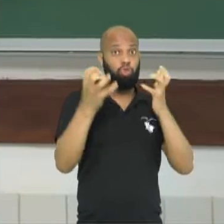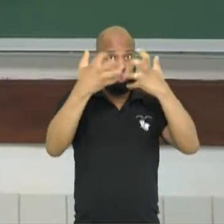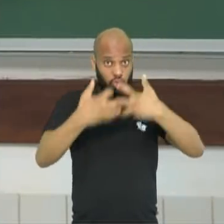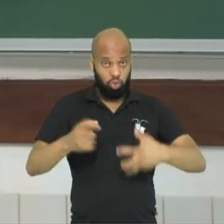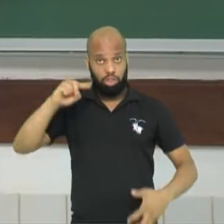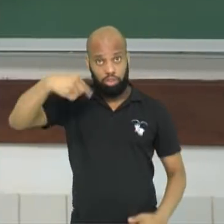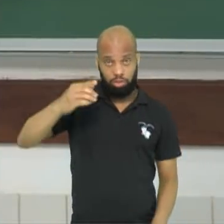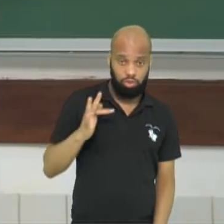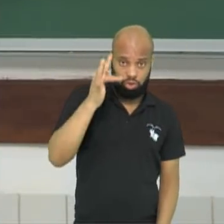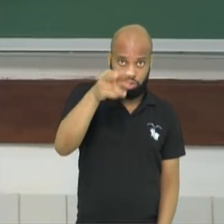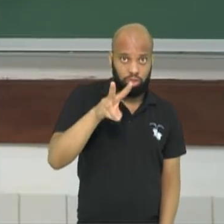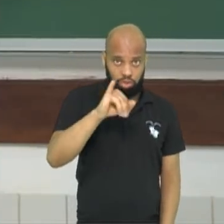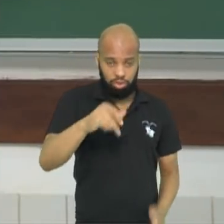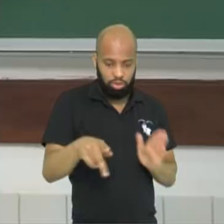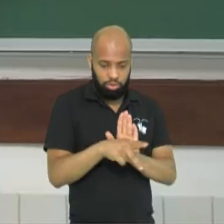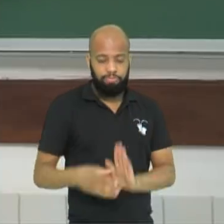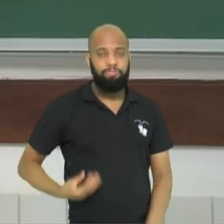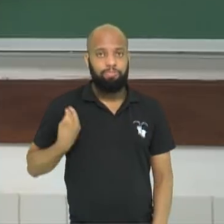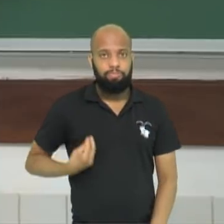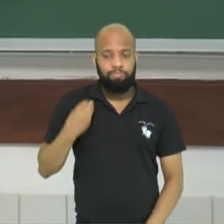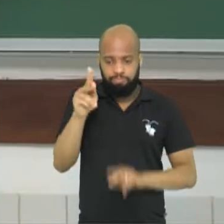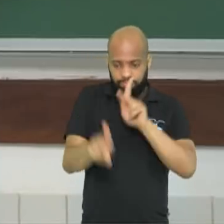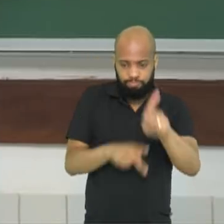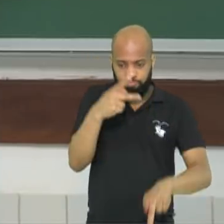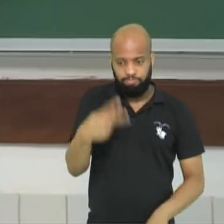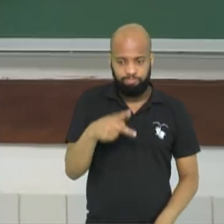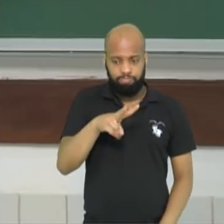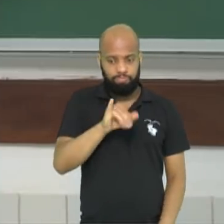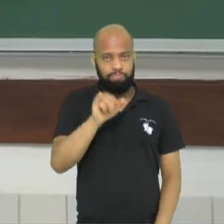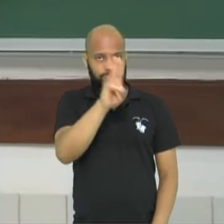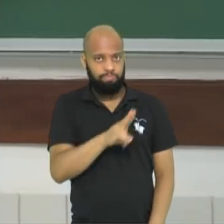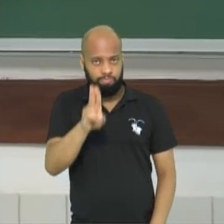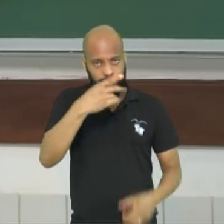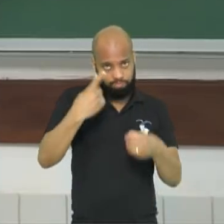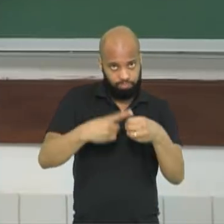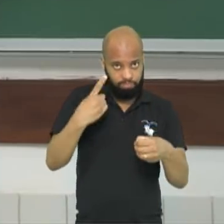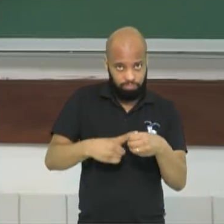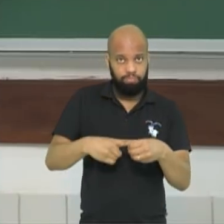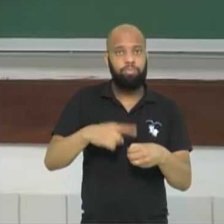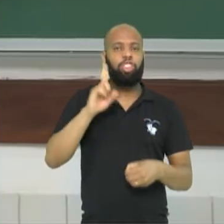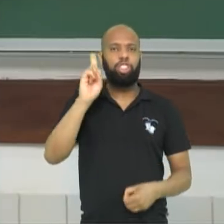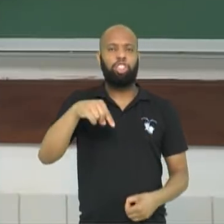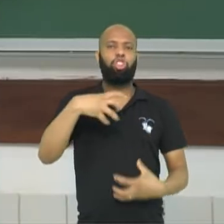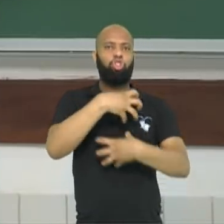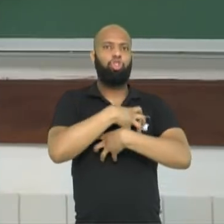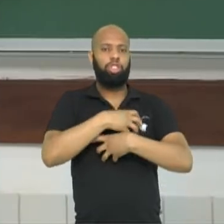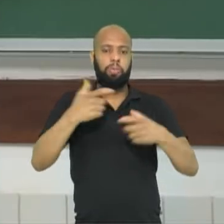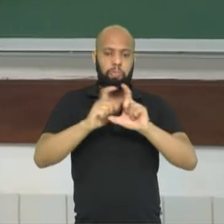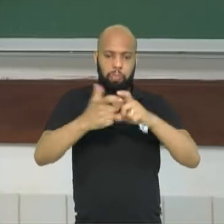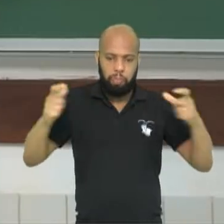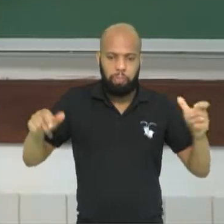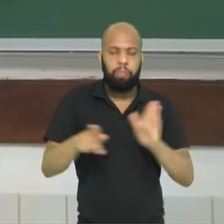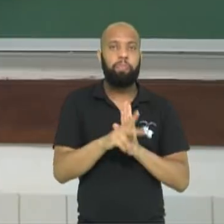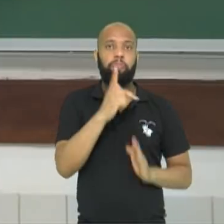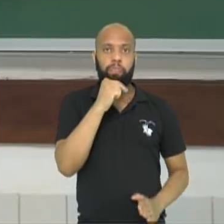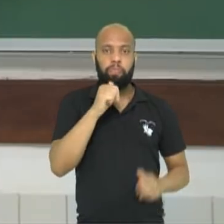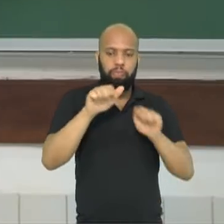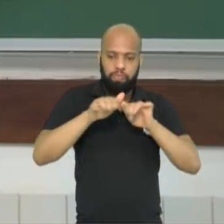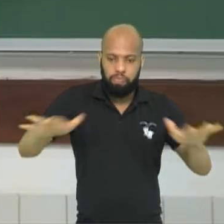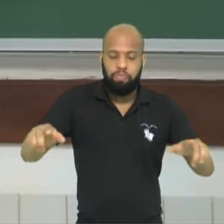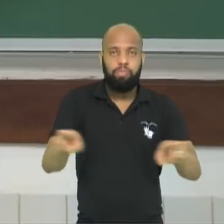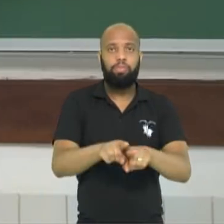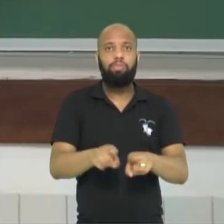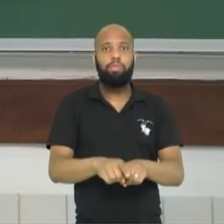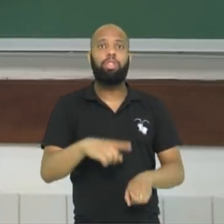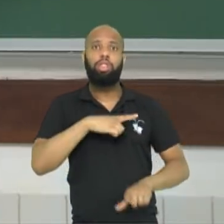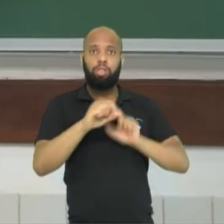ser essencial para a sobrevivência das pessoas na cidade, um sistema de abastecimento mais amplo, ainda era uma atração.